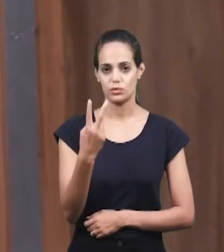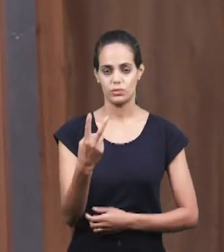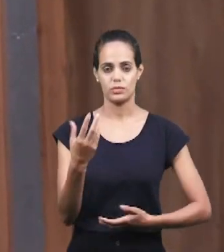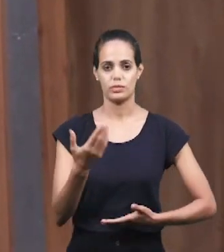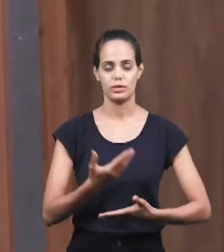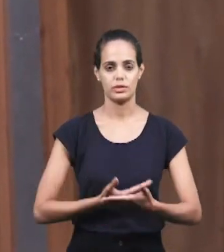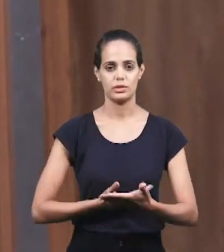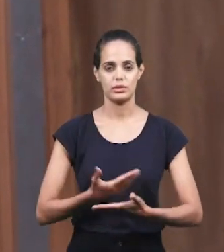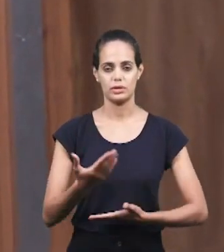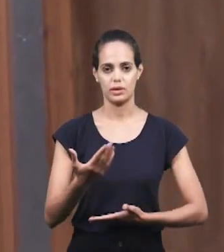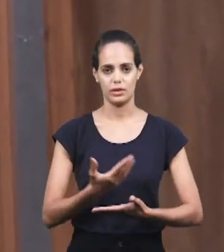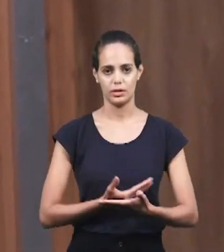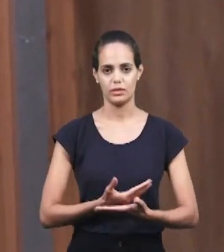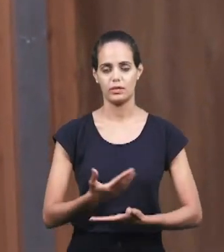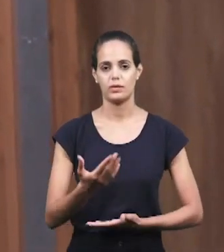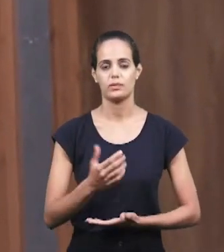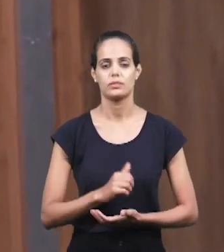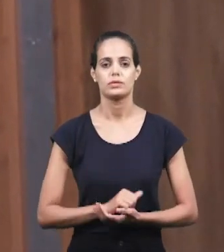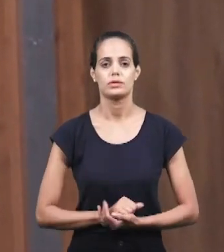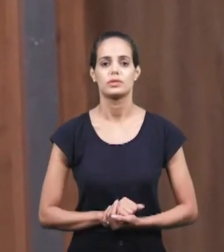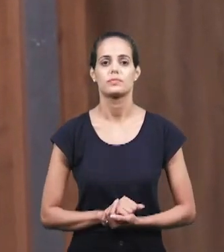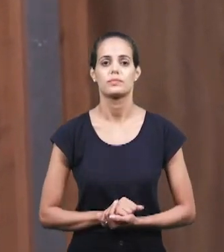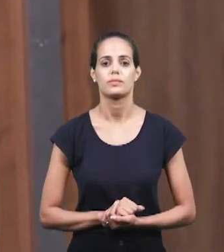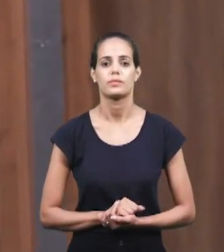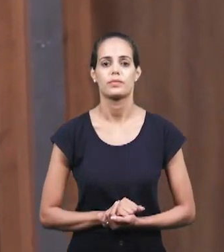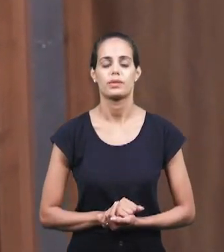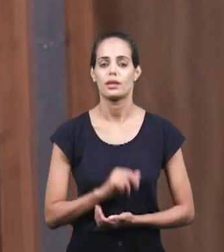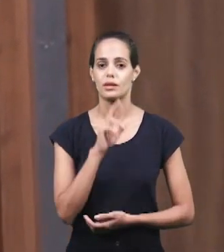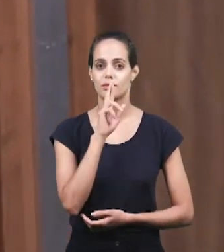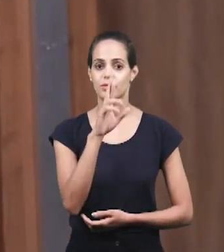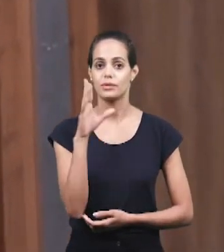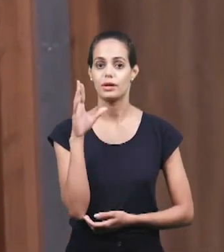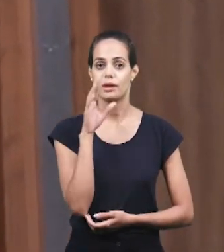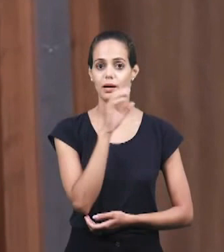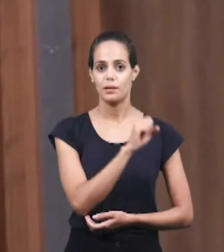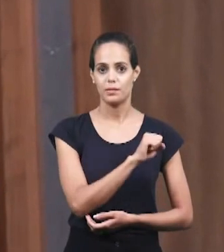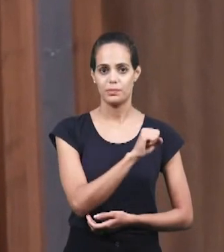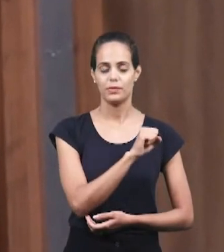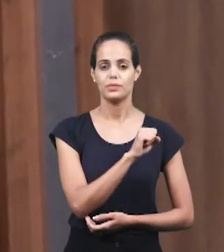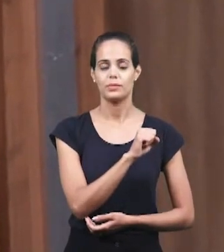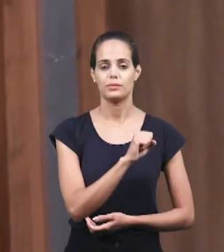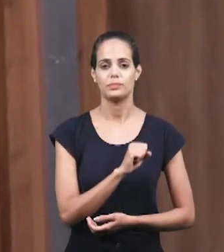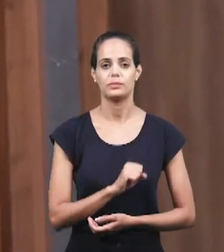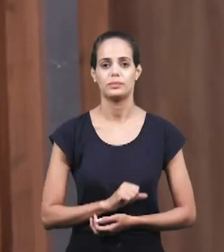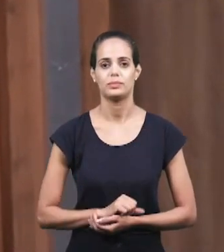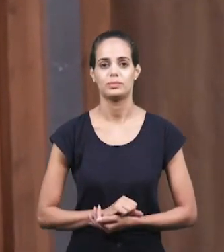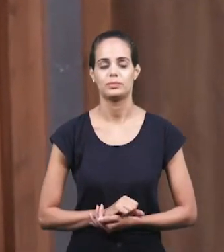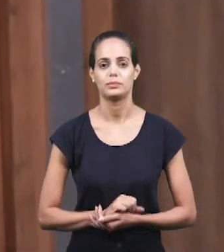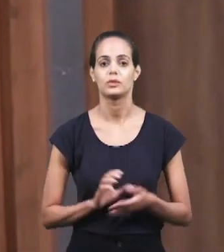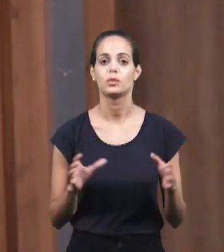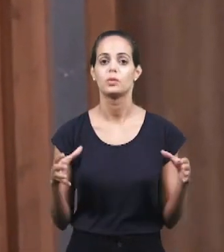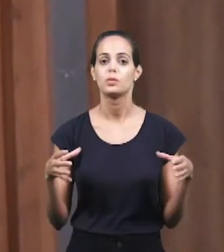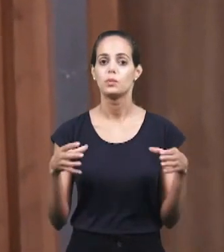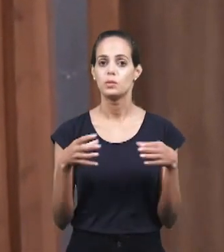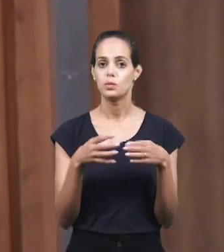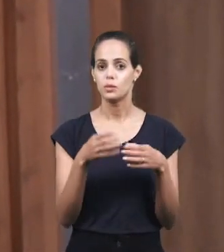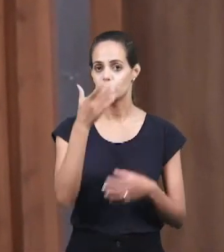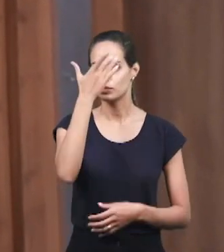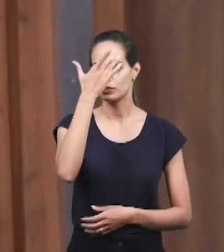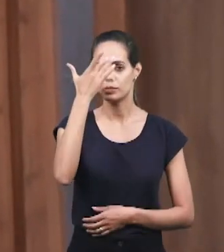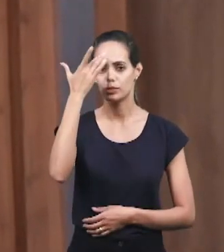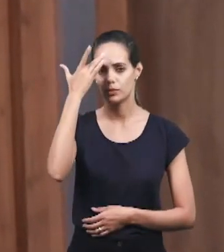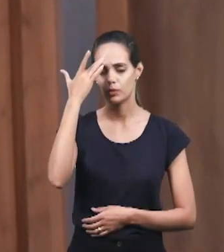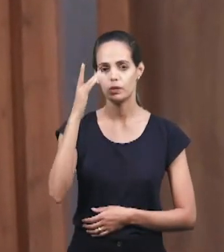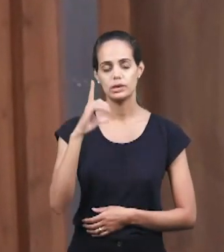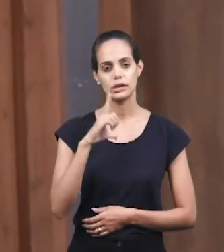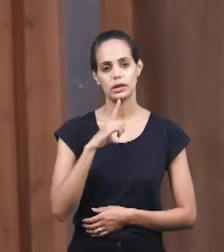No caso aqui, um primeiro irmão que irá responder rapidamente, e esse irmão ele faz parte de um grupo de pessoas